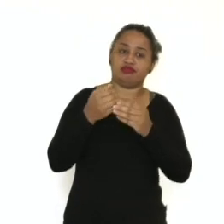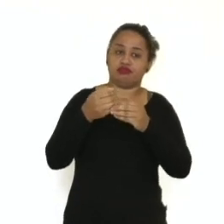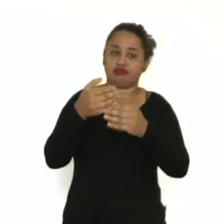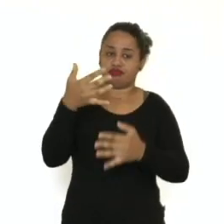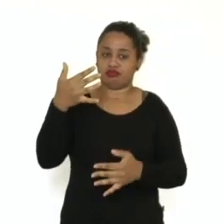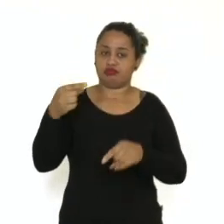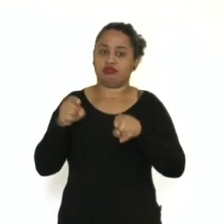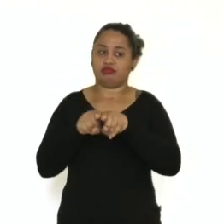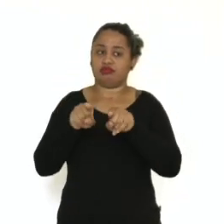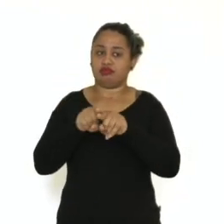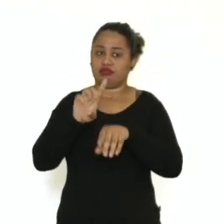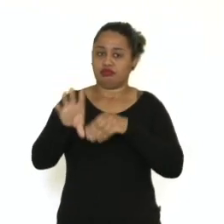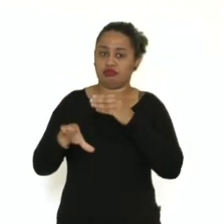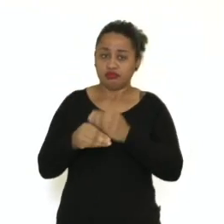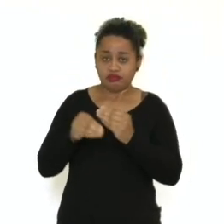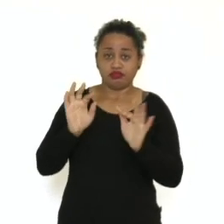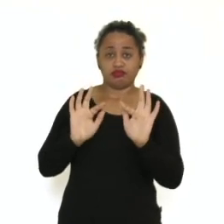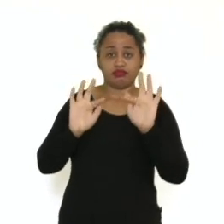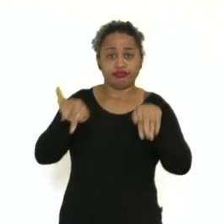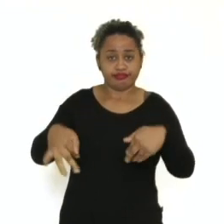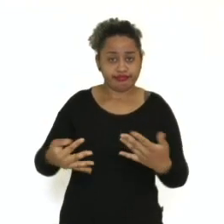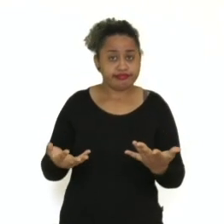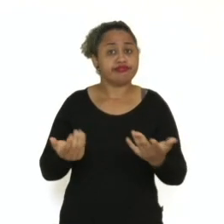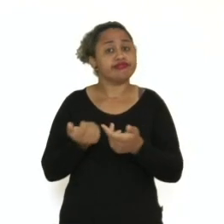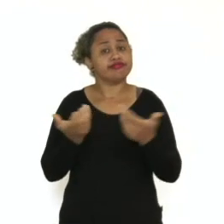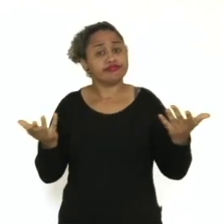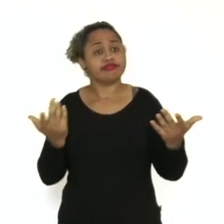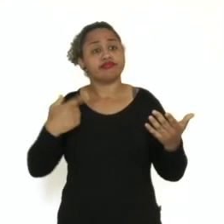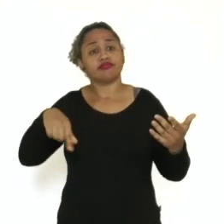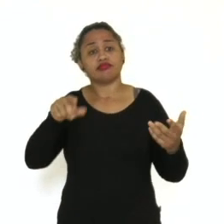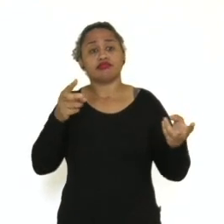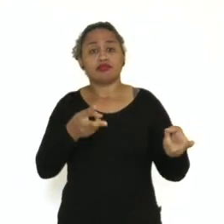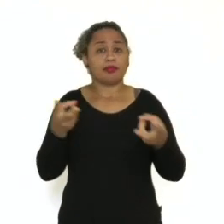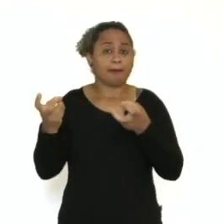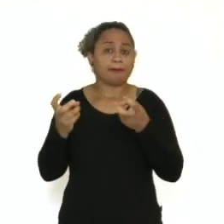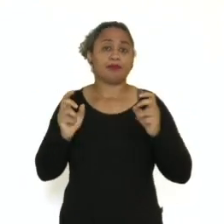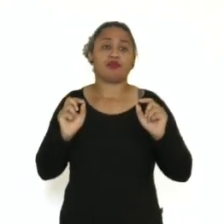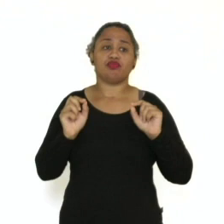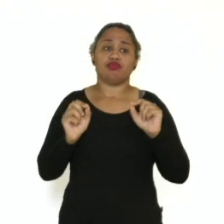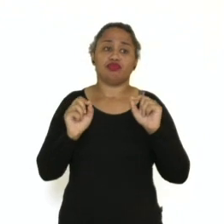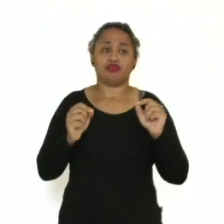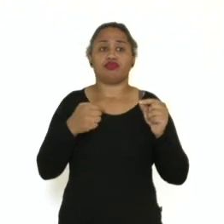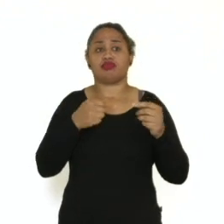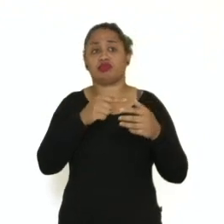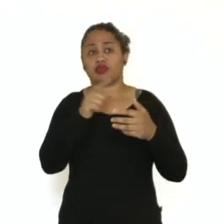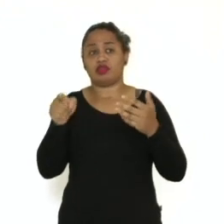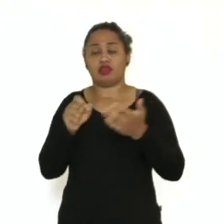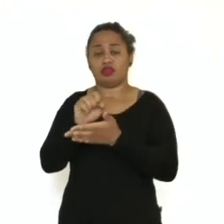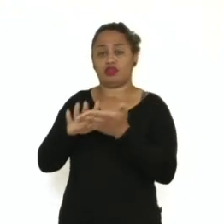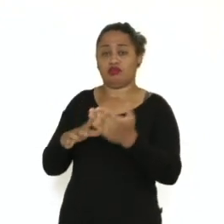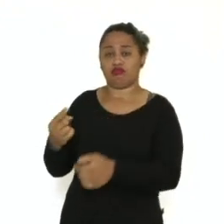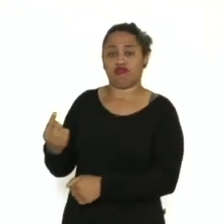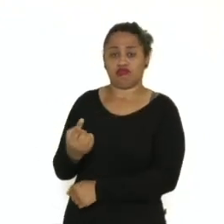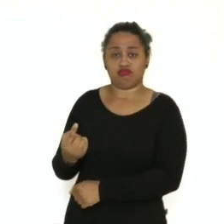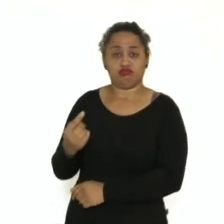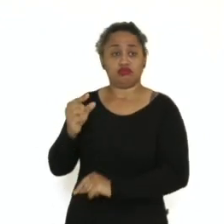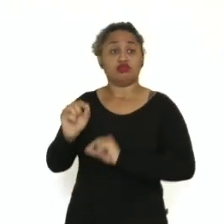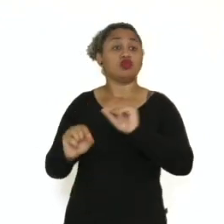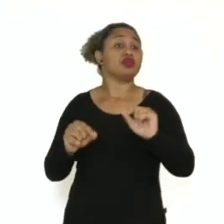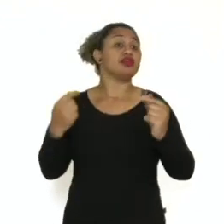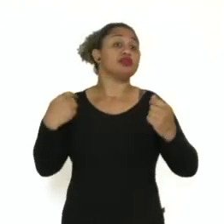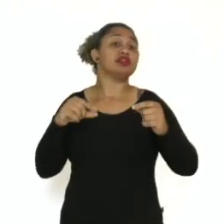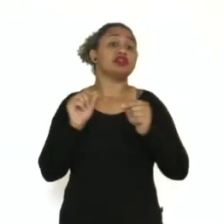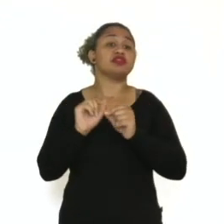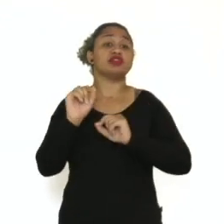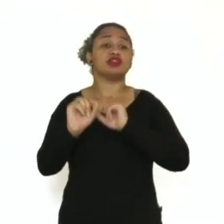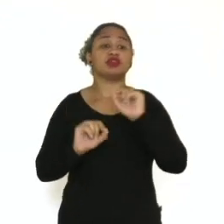desenvolvimento e conclusão. Com isso, você vai perceber que nesta parte aqui da atividade 1, o que você terá que